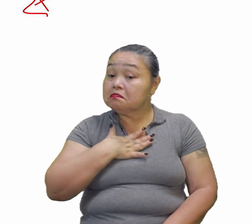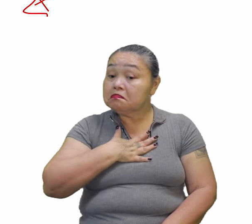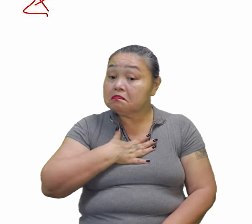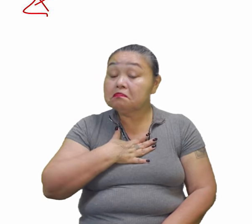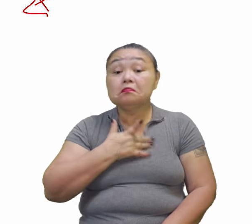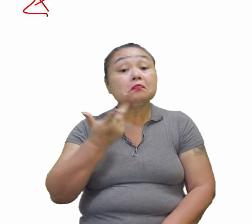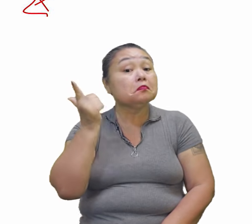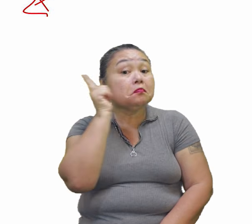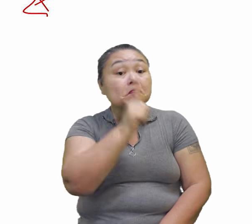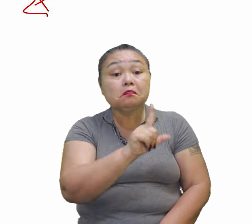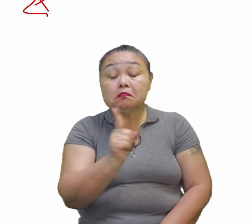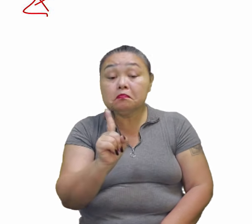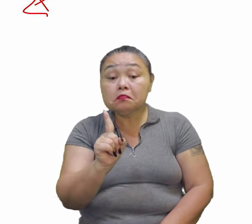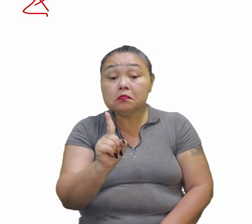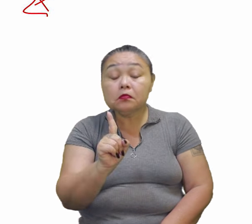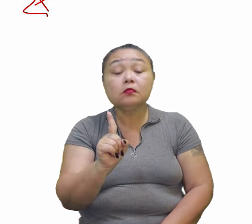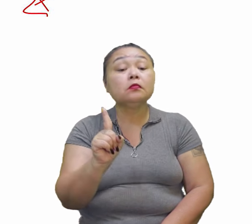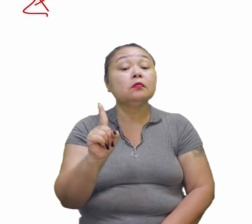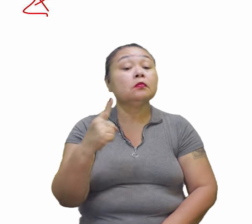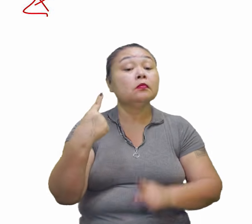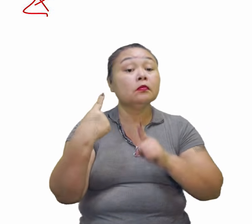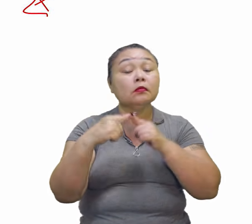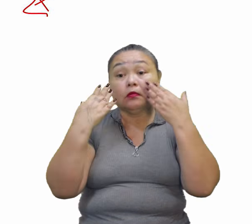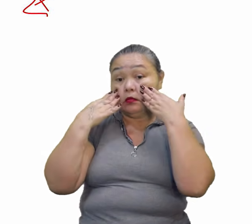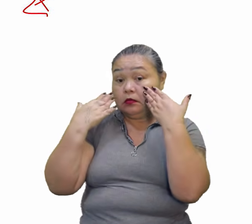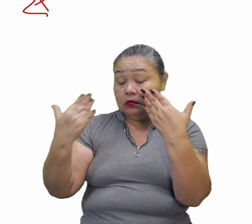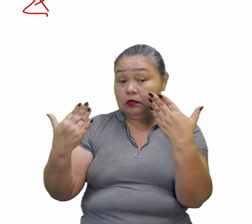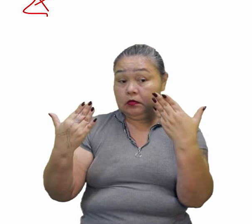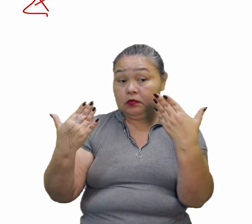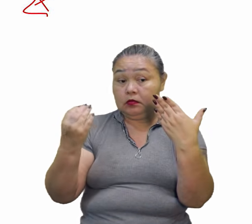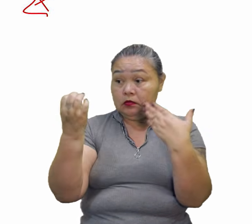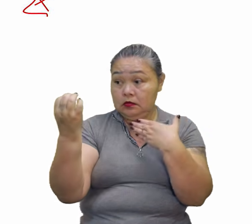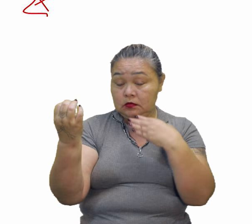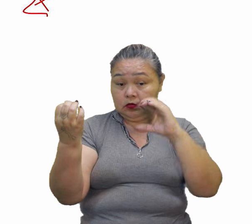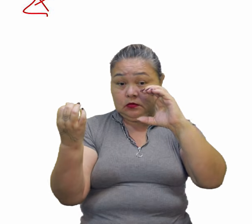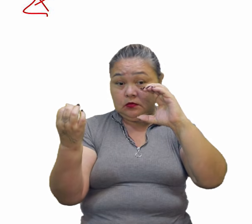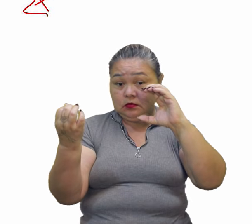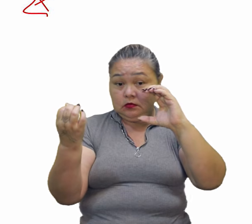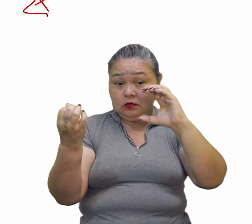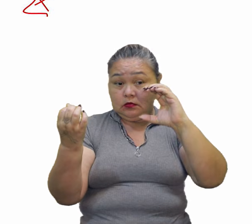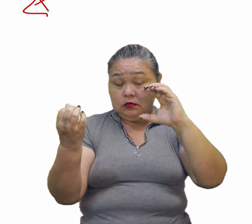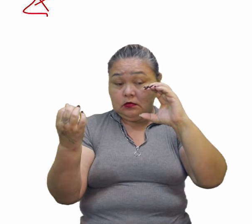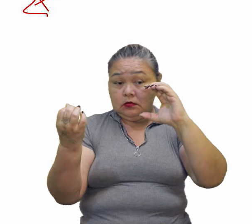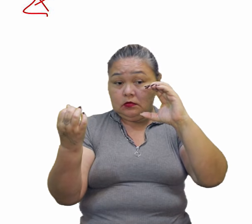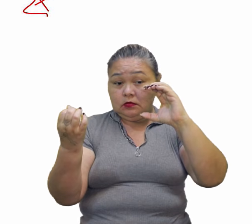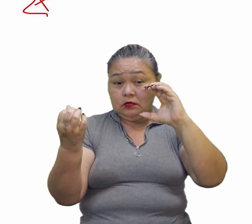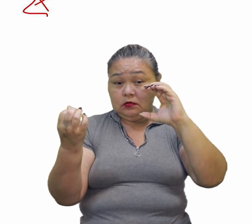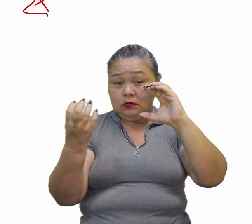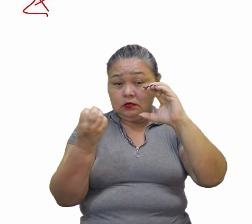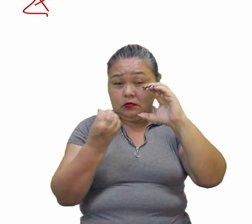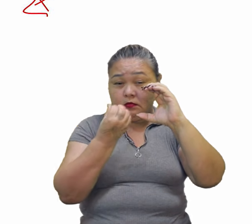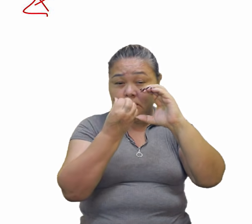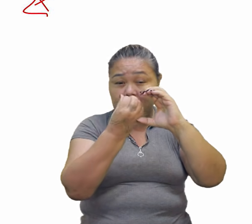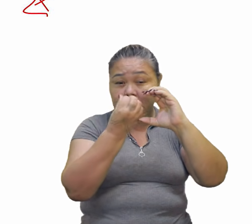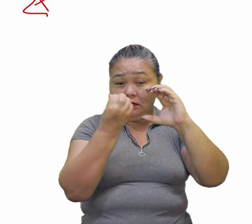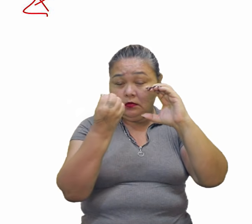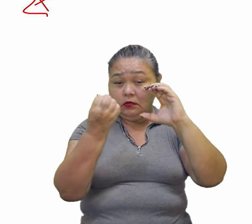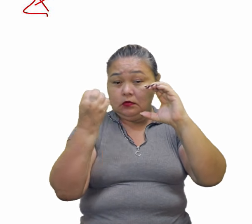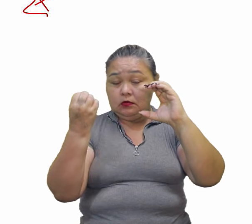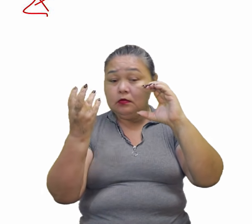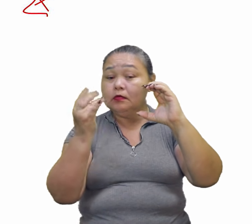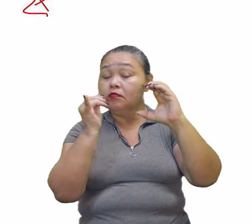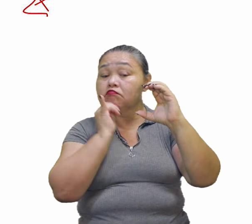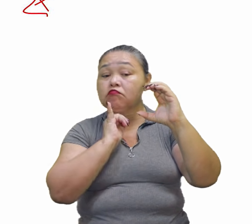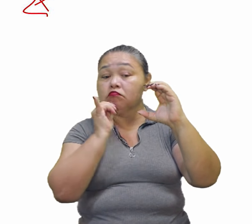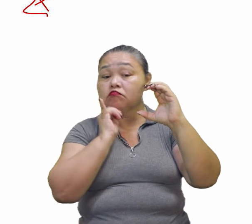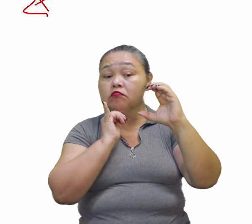vou conseguir. Porque logo de cara, se eu pegar os 6 hidrogênios que tem aqui e dividir, por